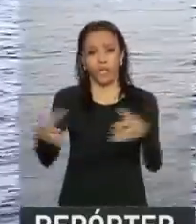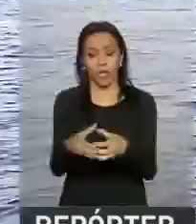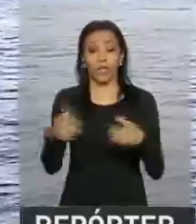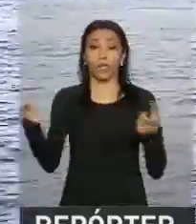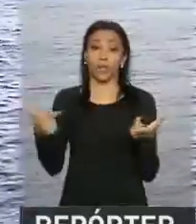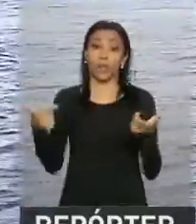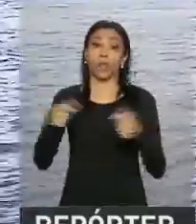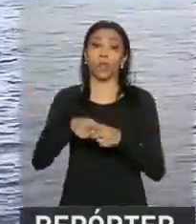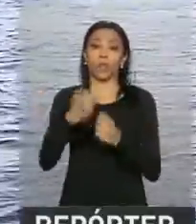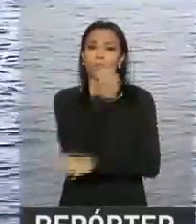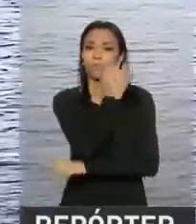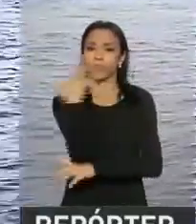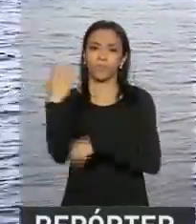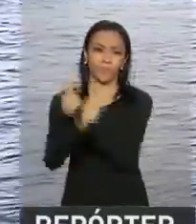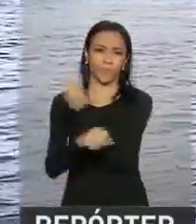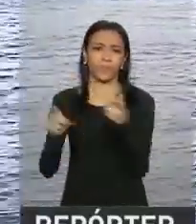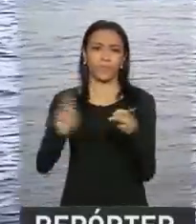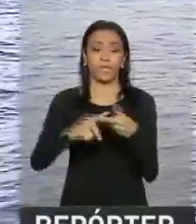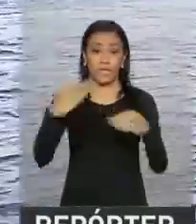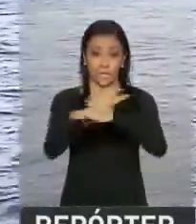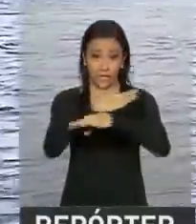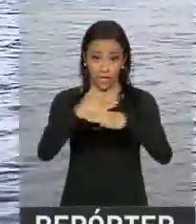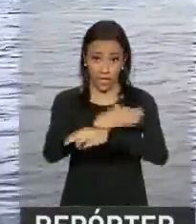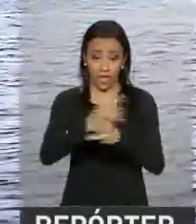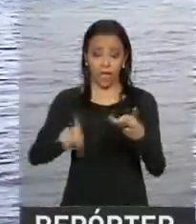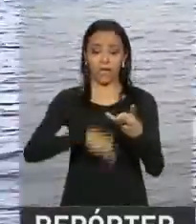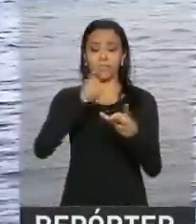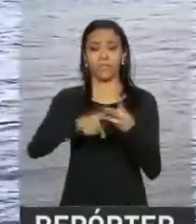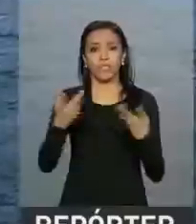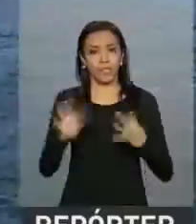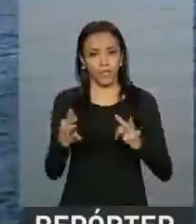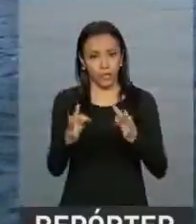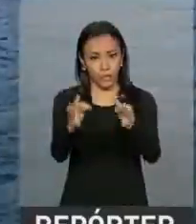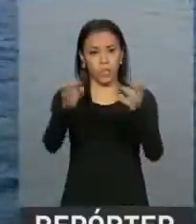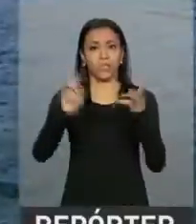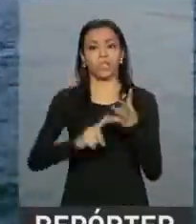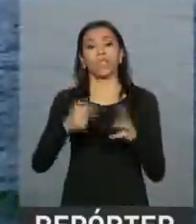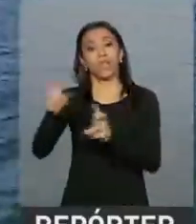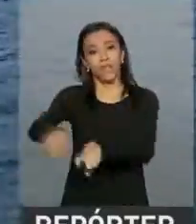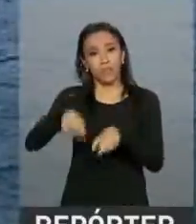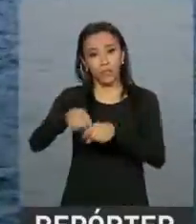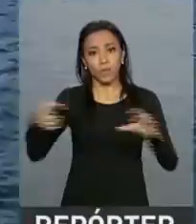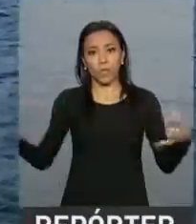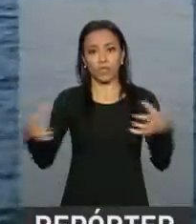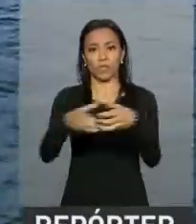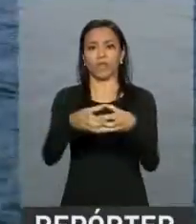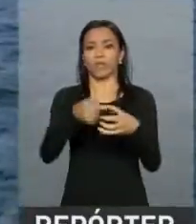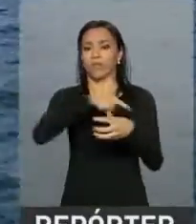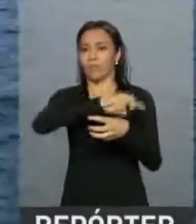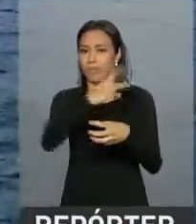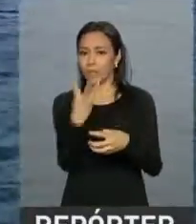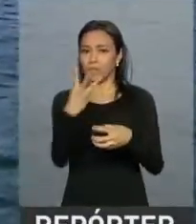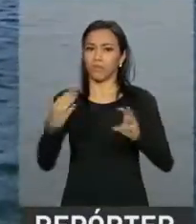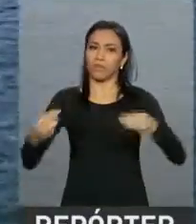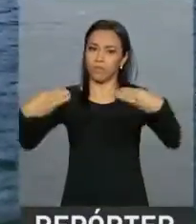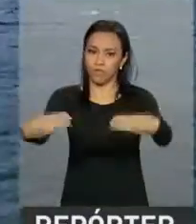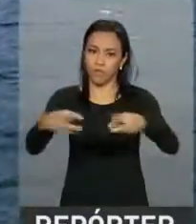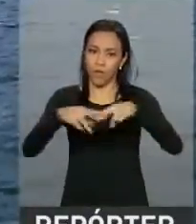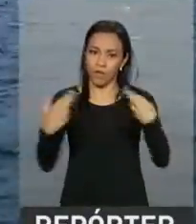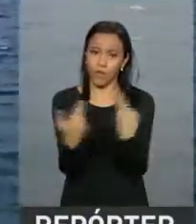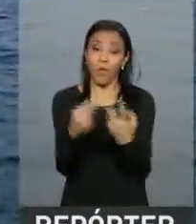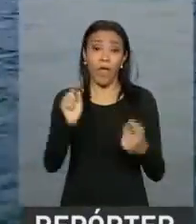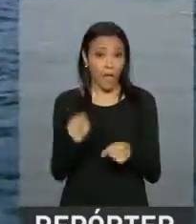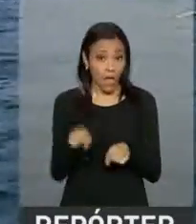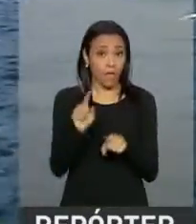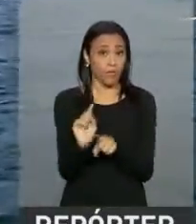cidades ciência tecnologia inovação comunicação e agricultura abastecimento e pecuária é ap na